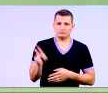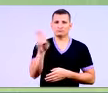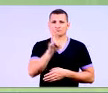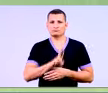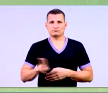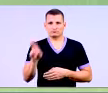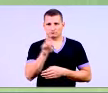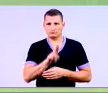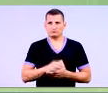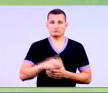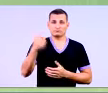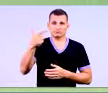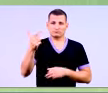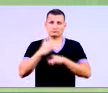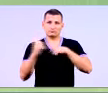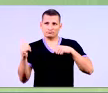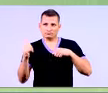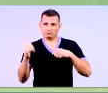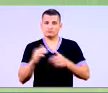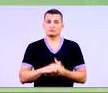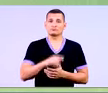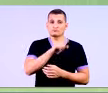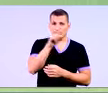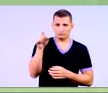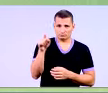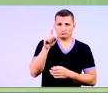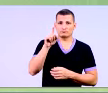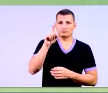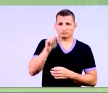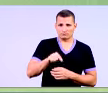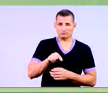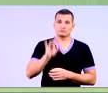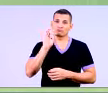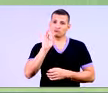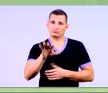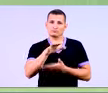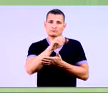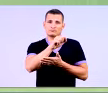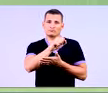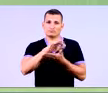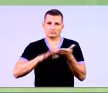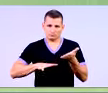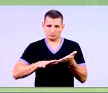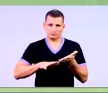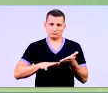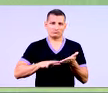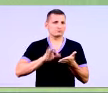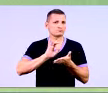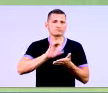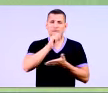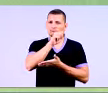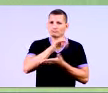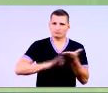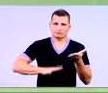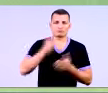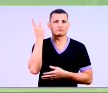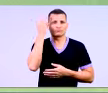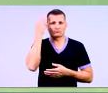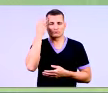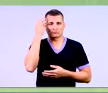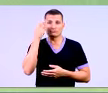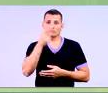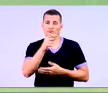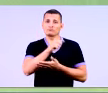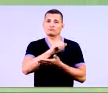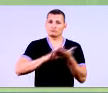segunda chamada isso é apenas texto texto puro texto comum esse